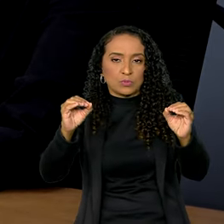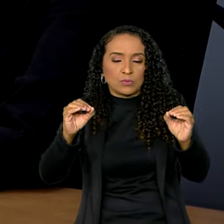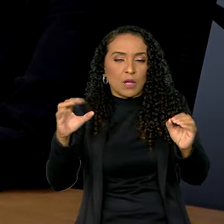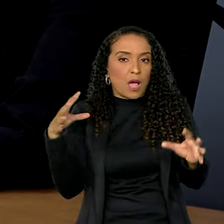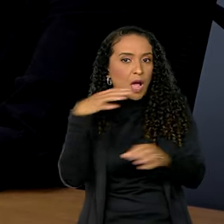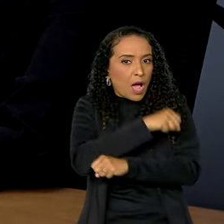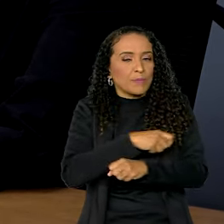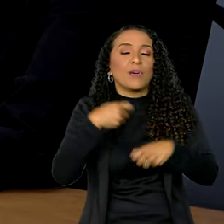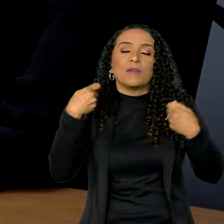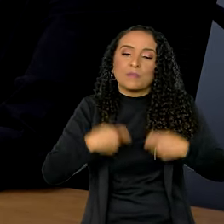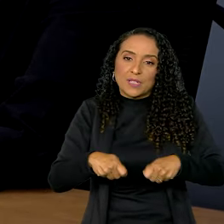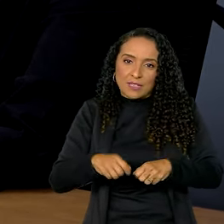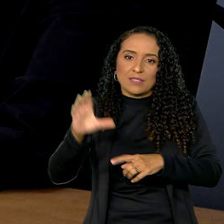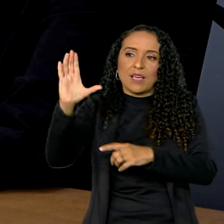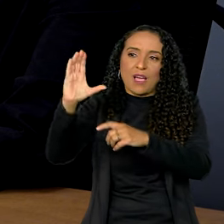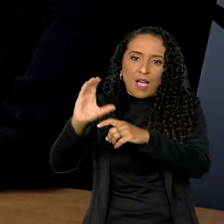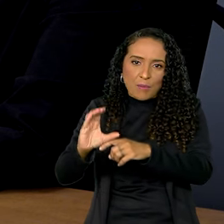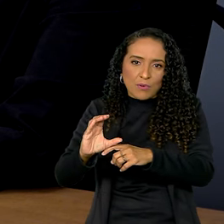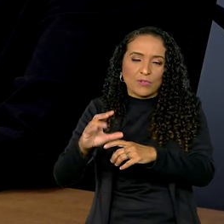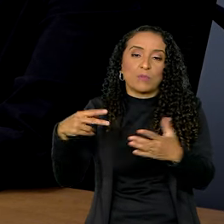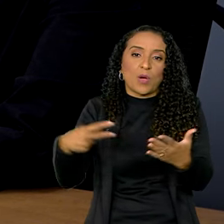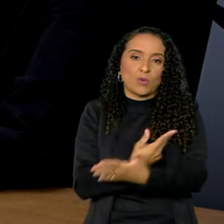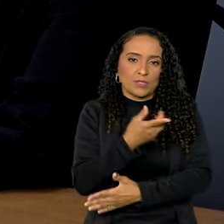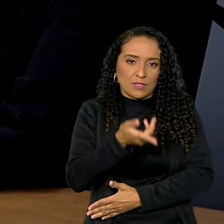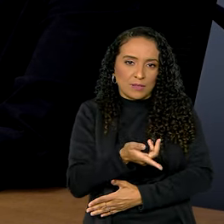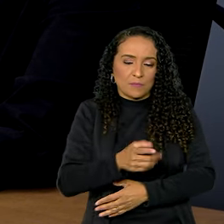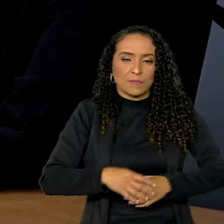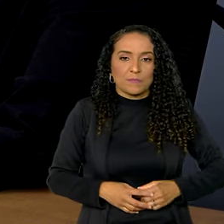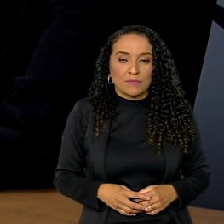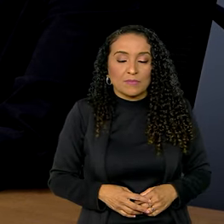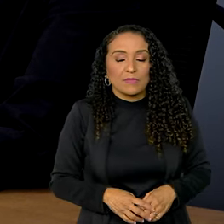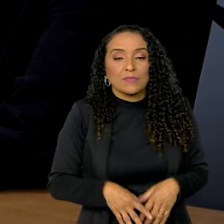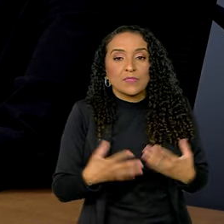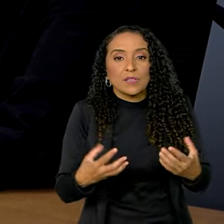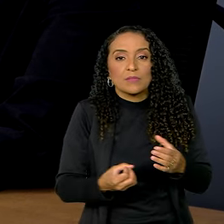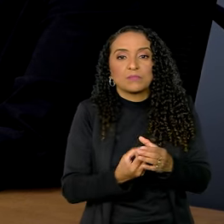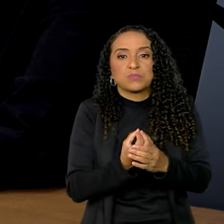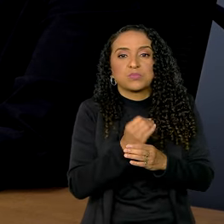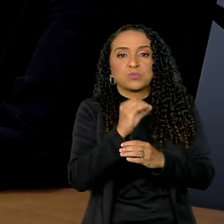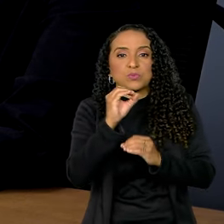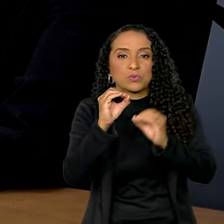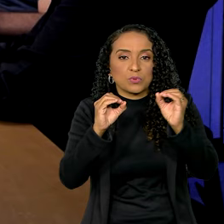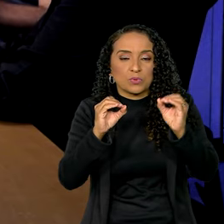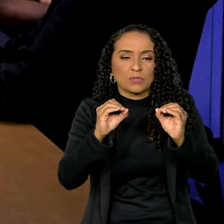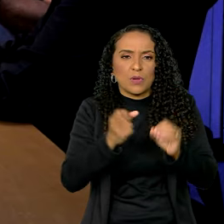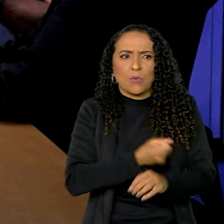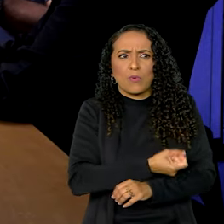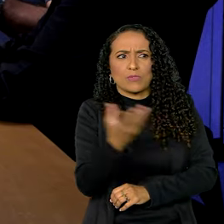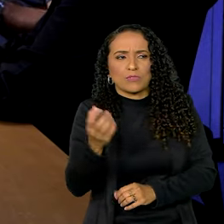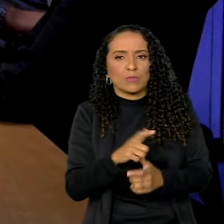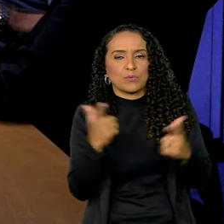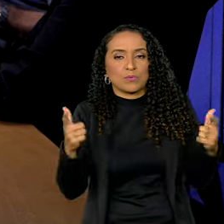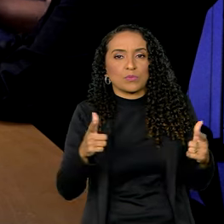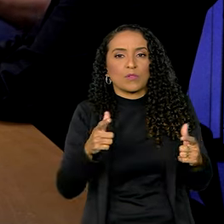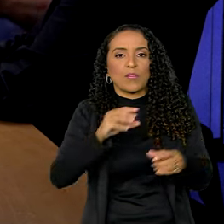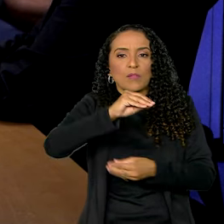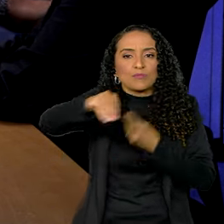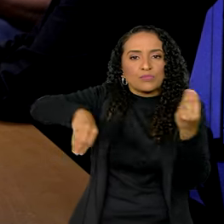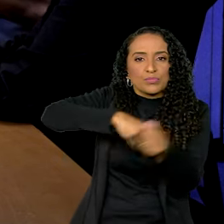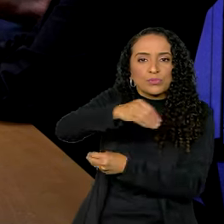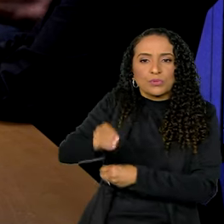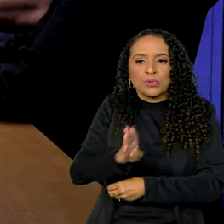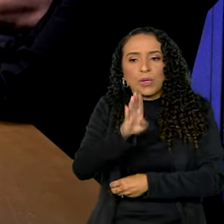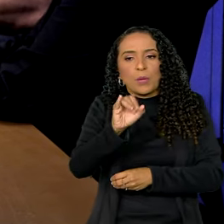acontecer precisa de carbono né E aí a quantidade que se tira é exuberante isso vai parar na biomassa nos